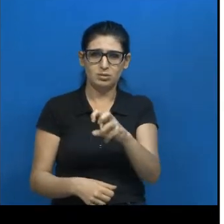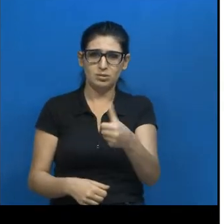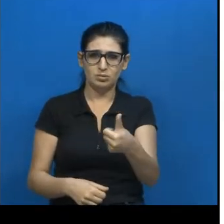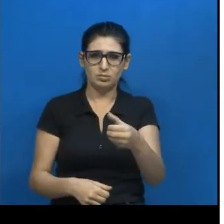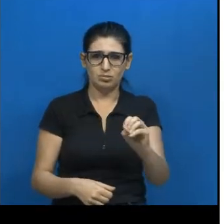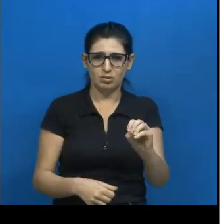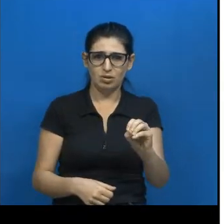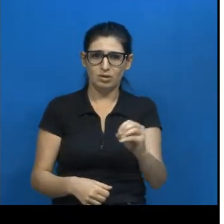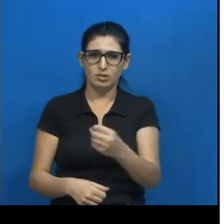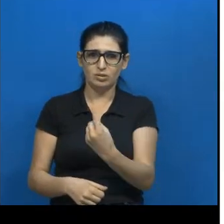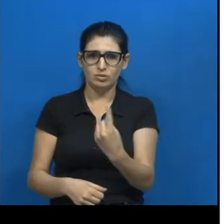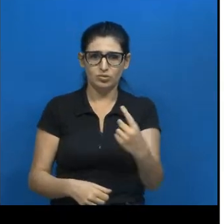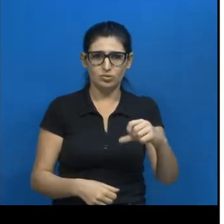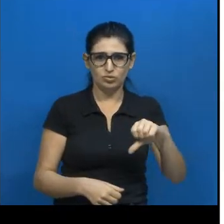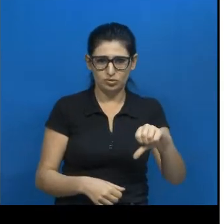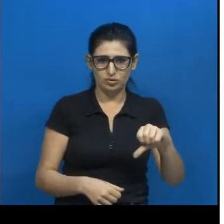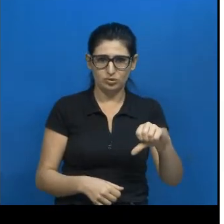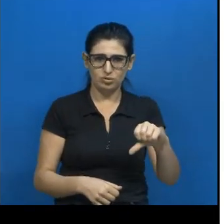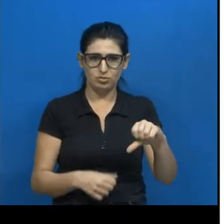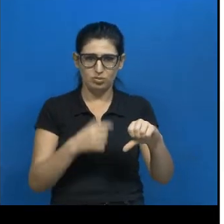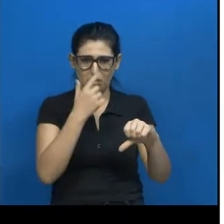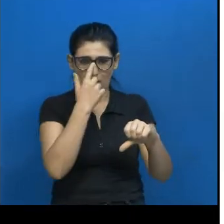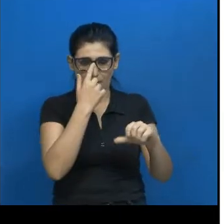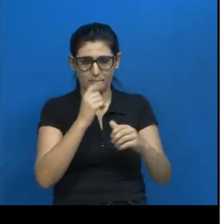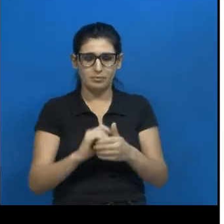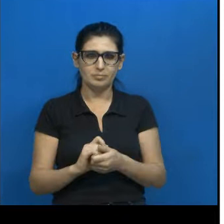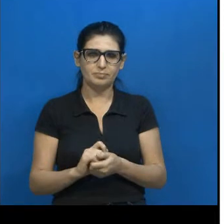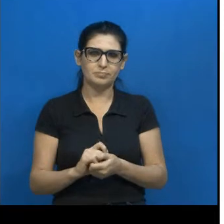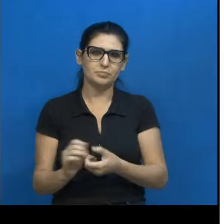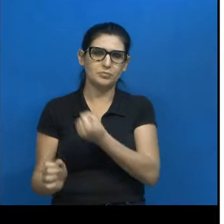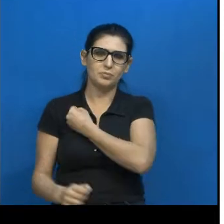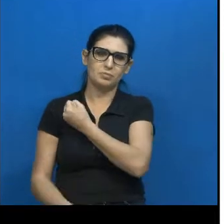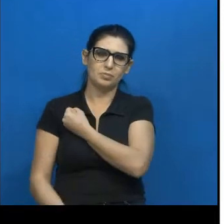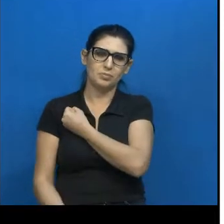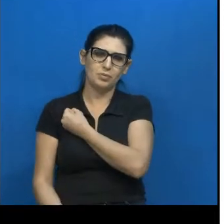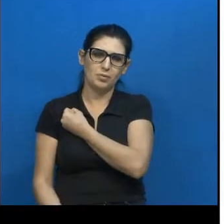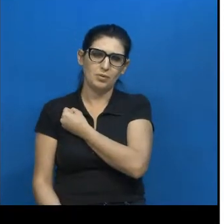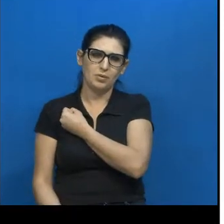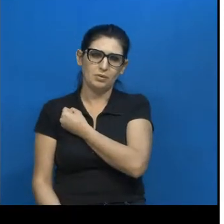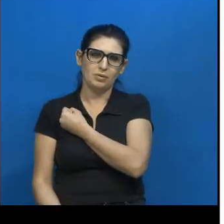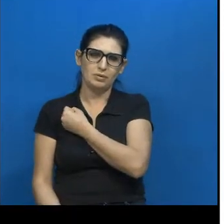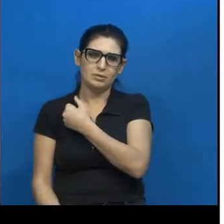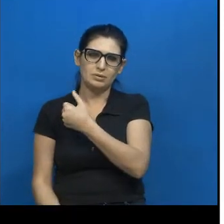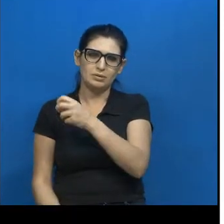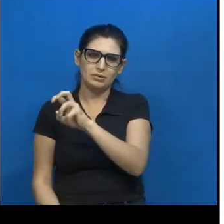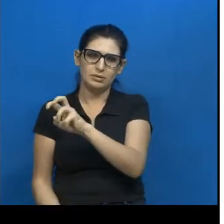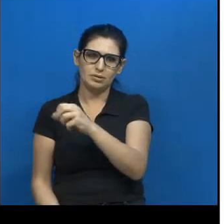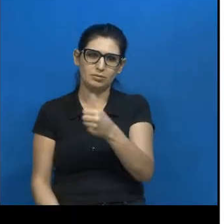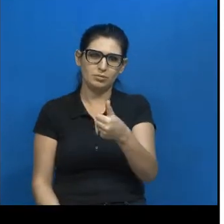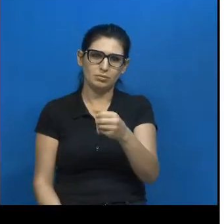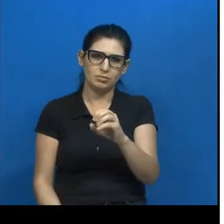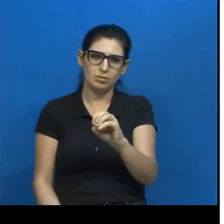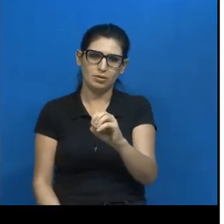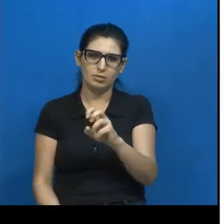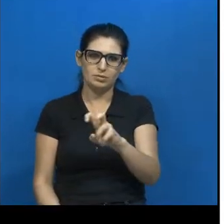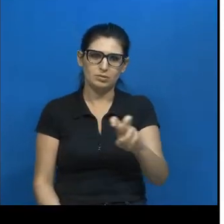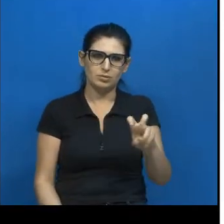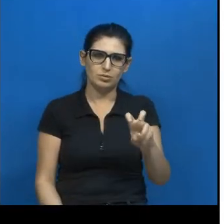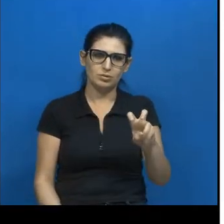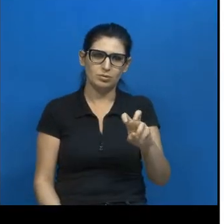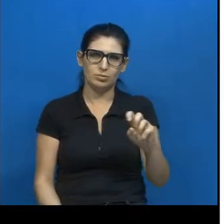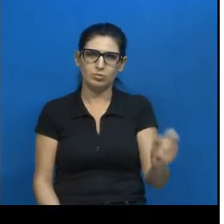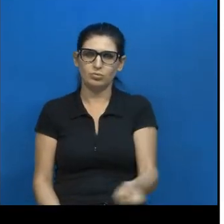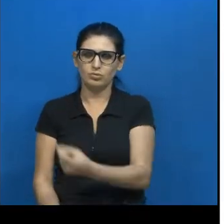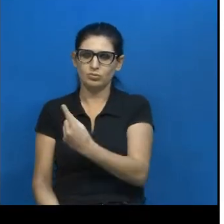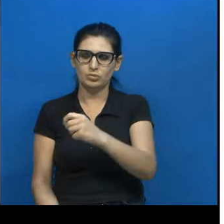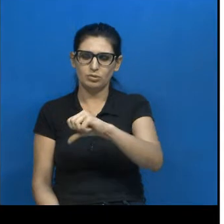nós temos mais 5 veículos que atendem, não, desculpa, as 5, 10, 15, 19 e 26 são atendidos por